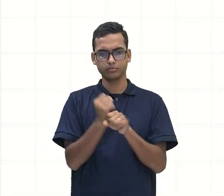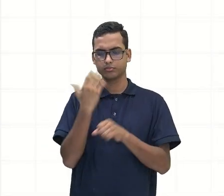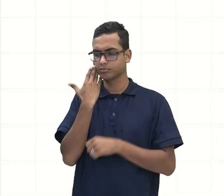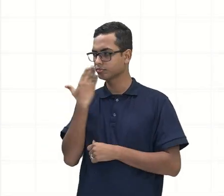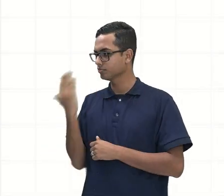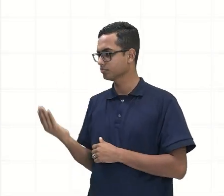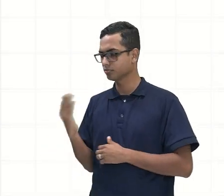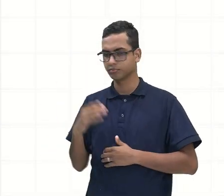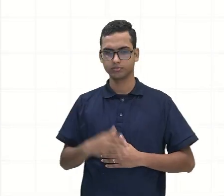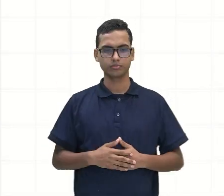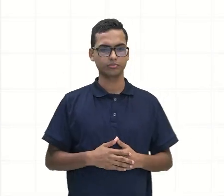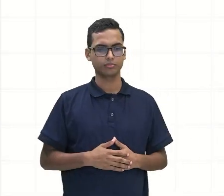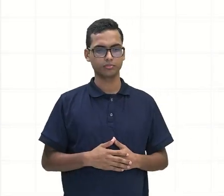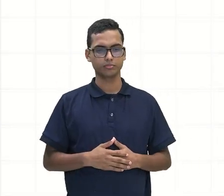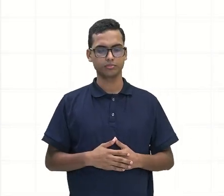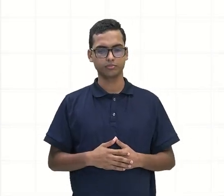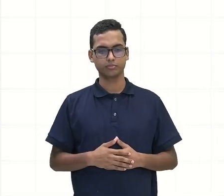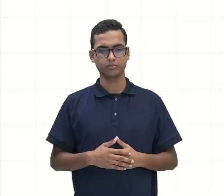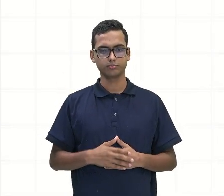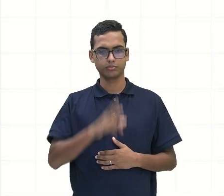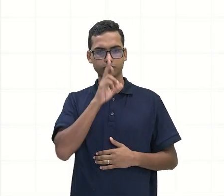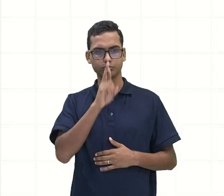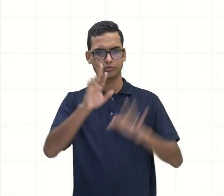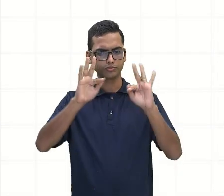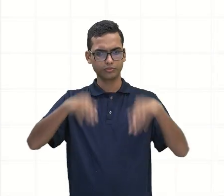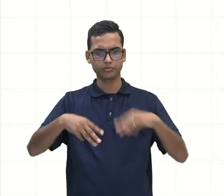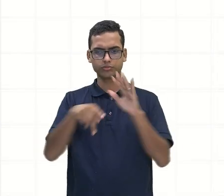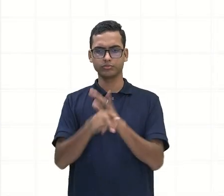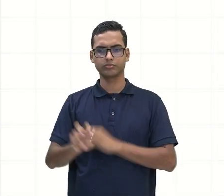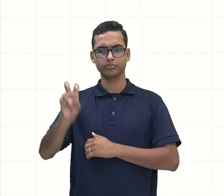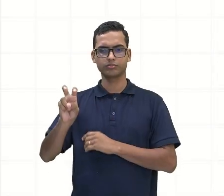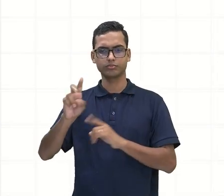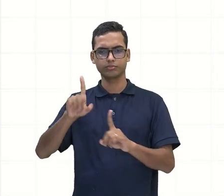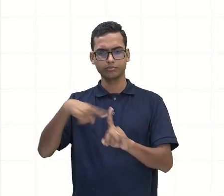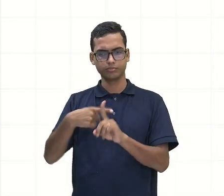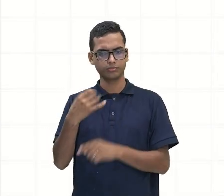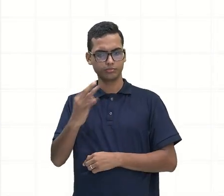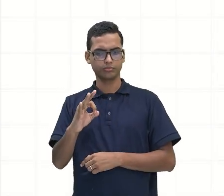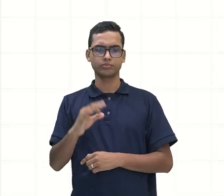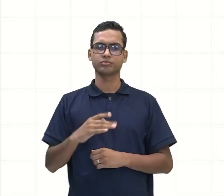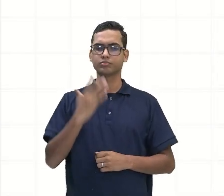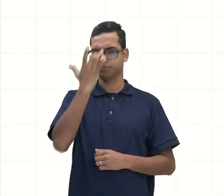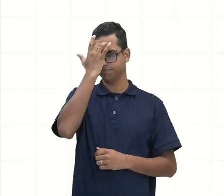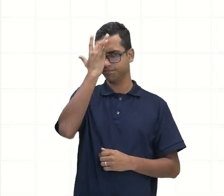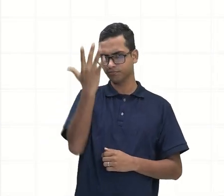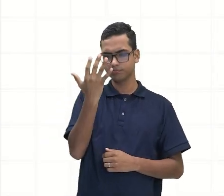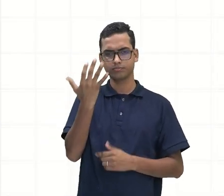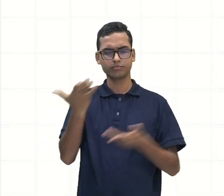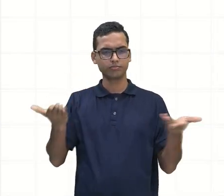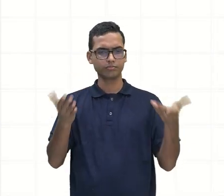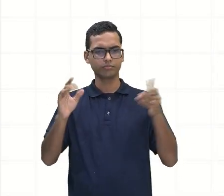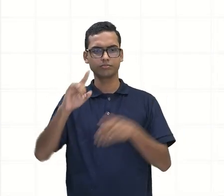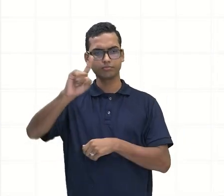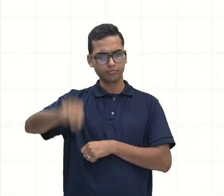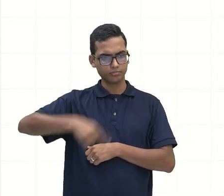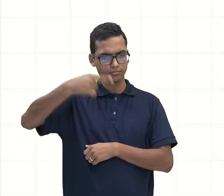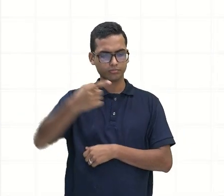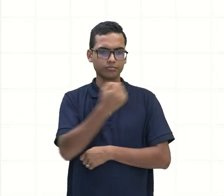O resultado é 5 positivo. Tudo bem? Tranquilo até aí? Vamos ao próximo.